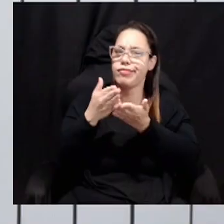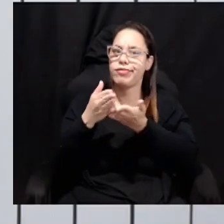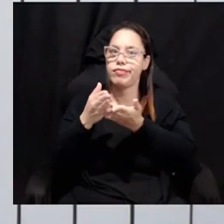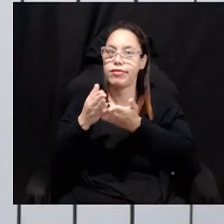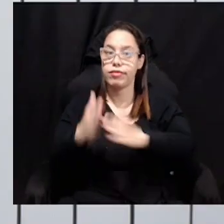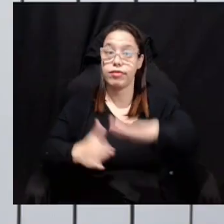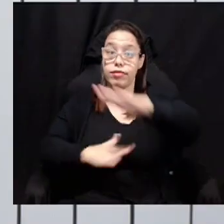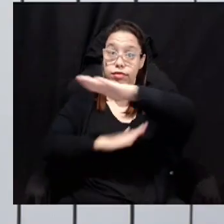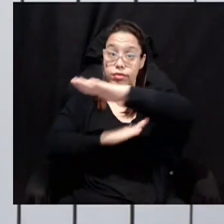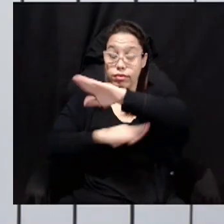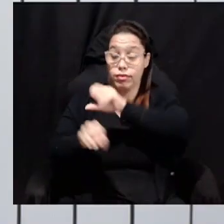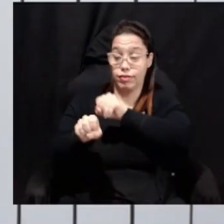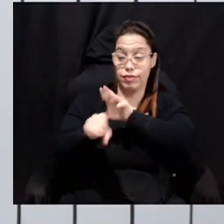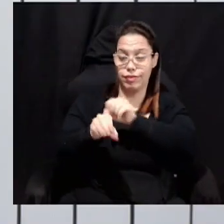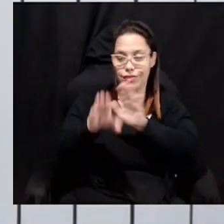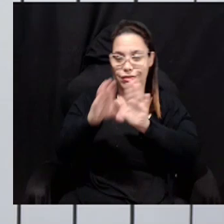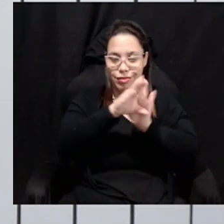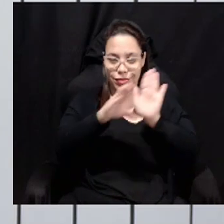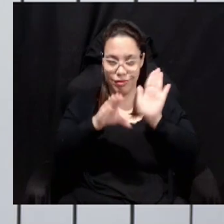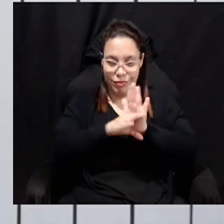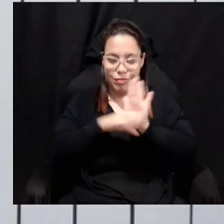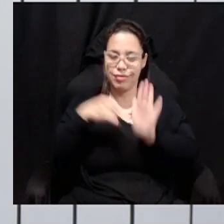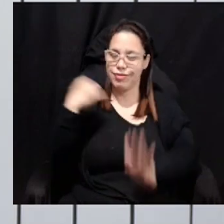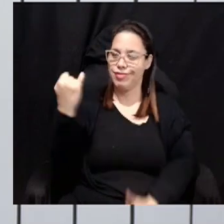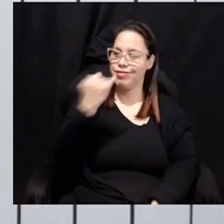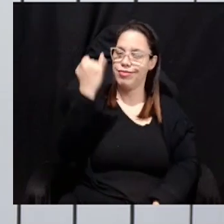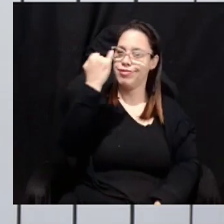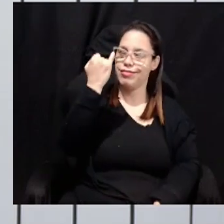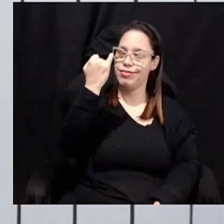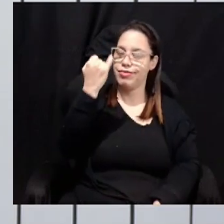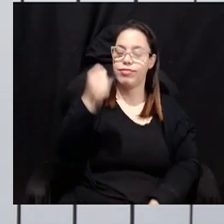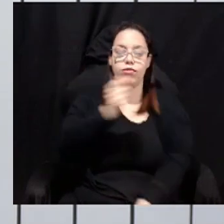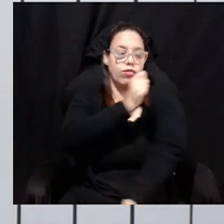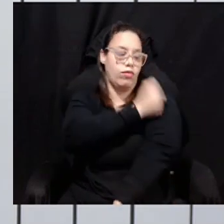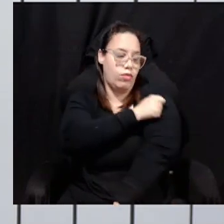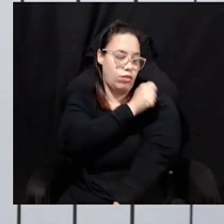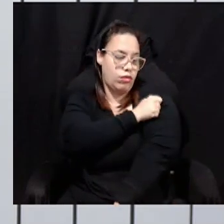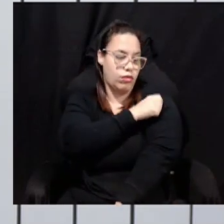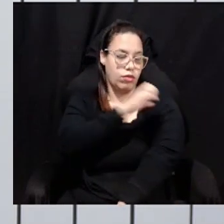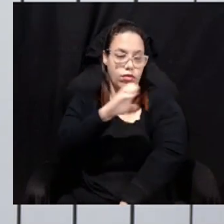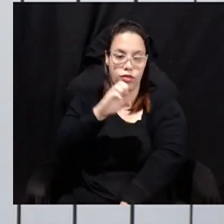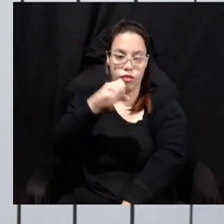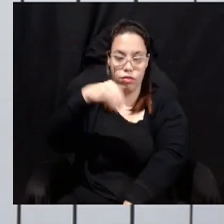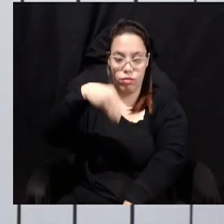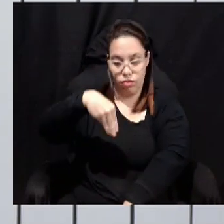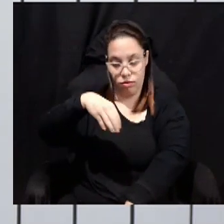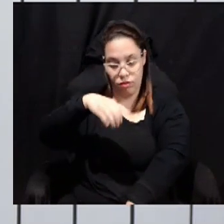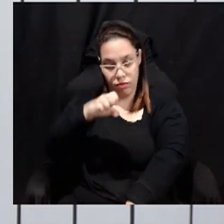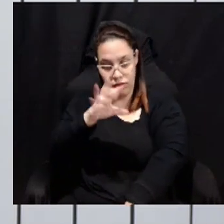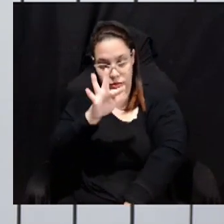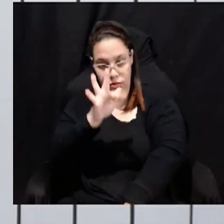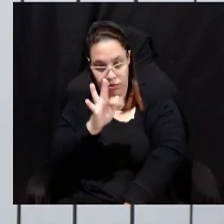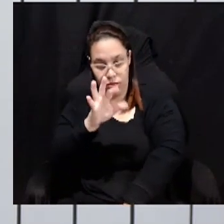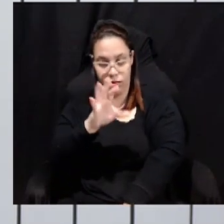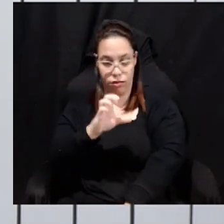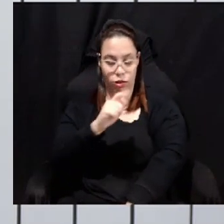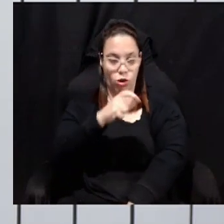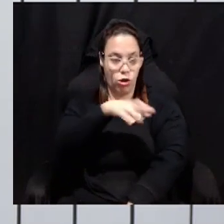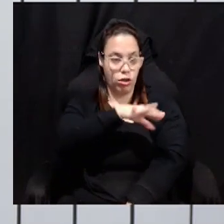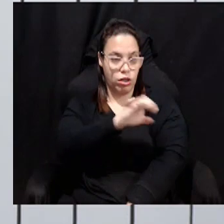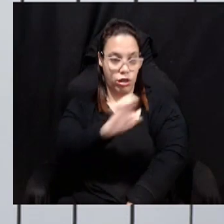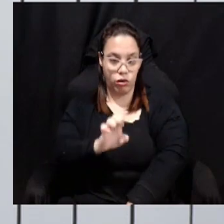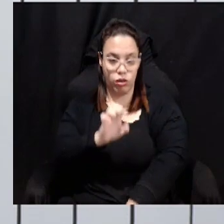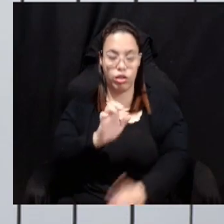um programa importante aqui, porque alunos da EMF Clotilde Barraquer visitaram o Legislativo